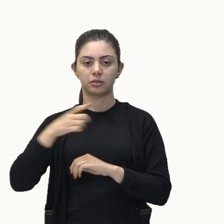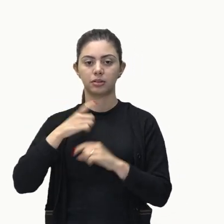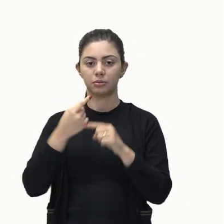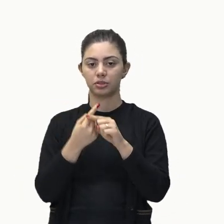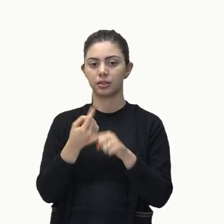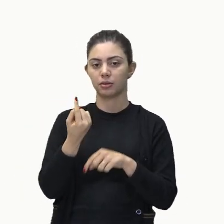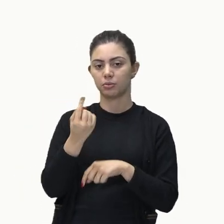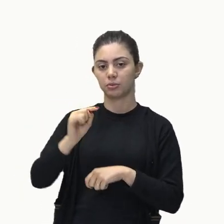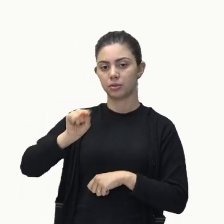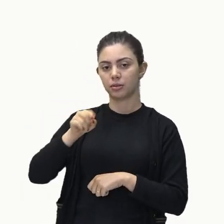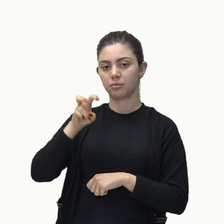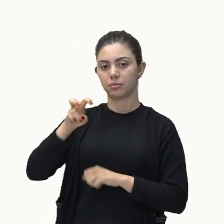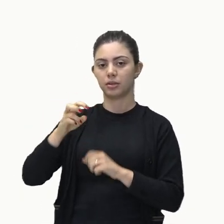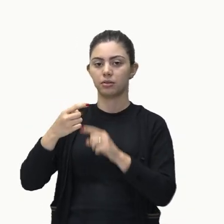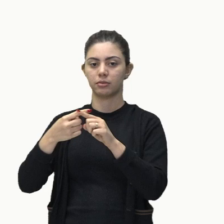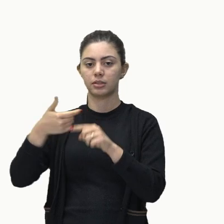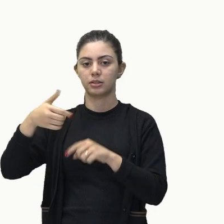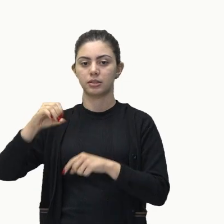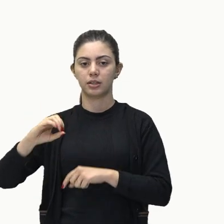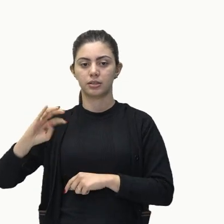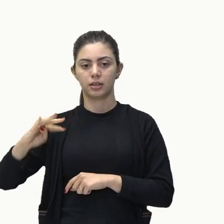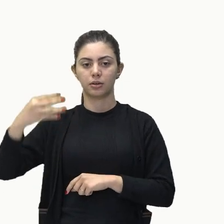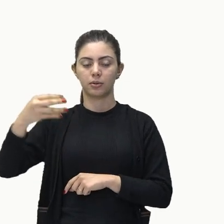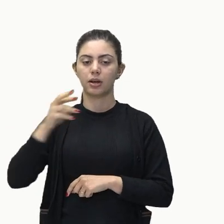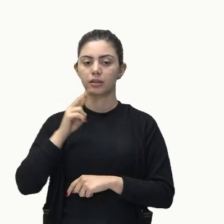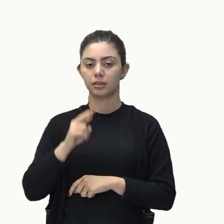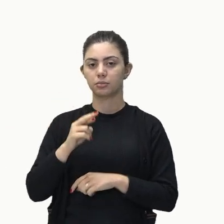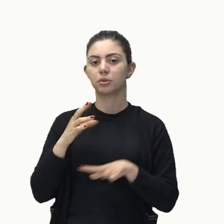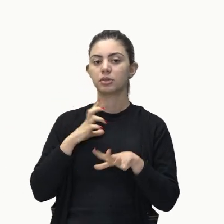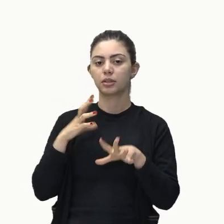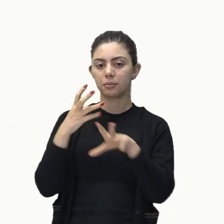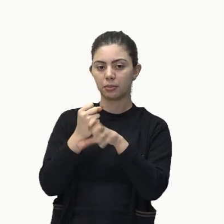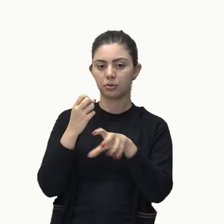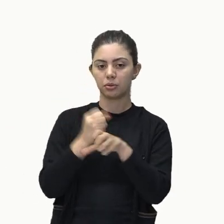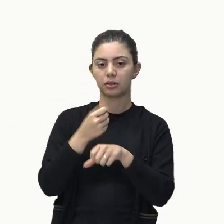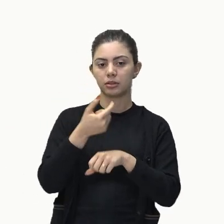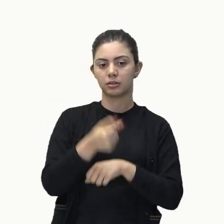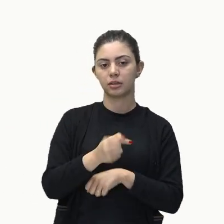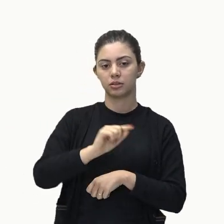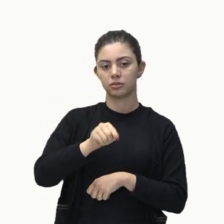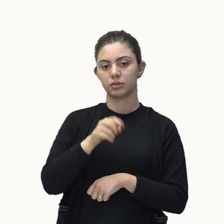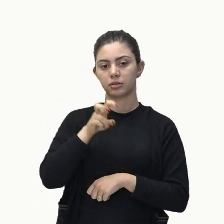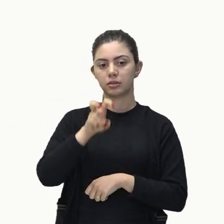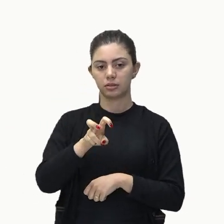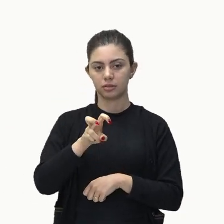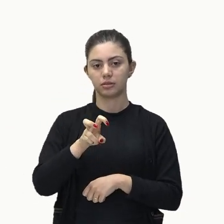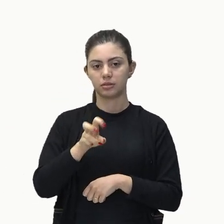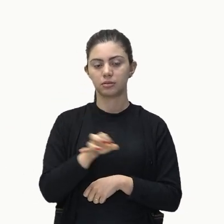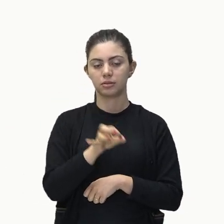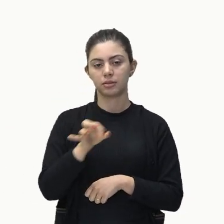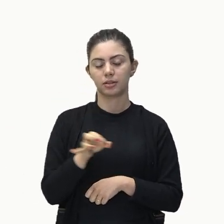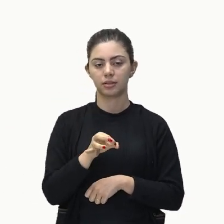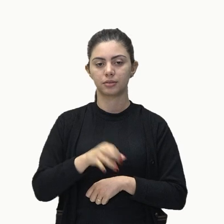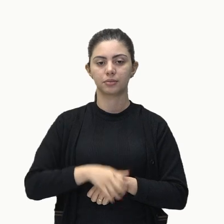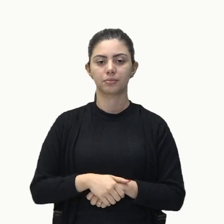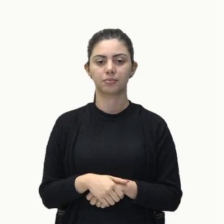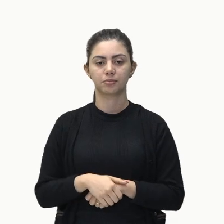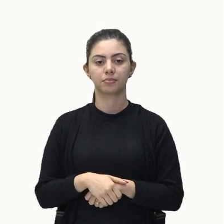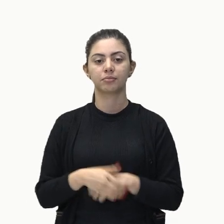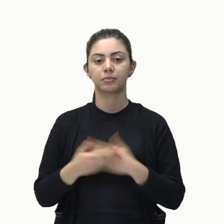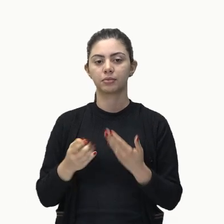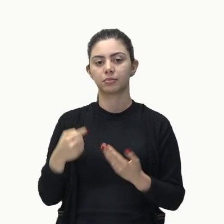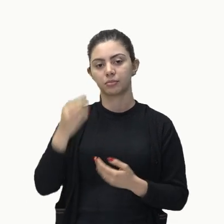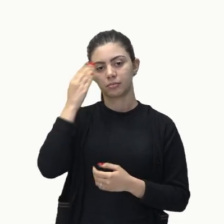à quarta, deu 7,5, essa multiplicação, porque 10 a menos 4 vezes 10 à quarta é 1, e